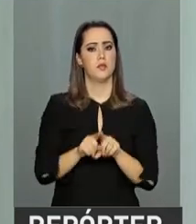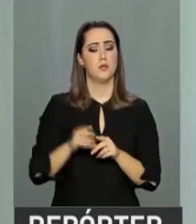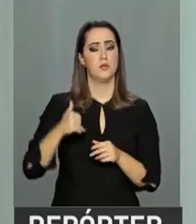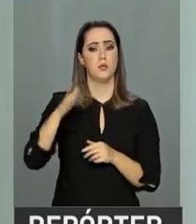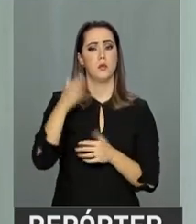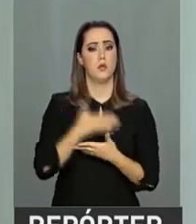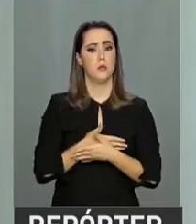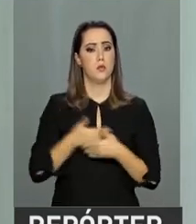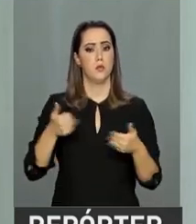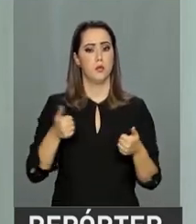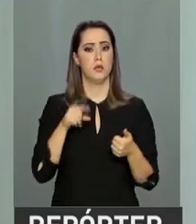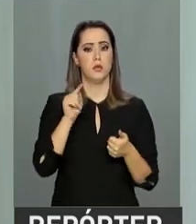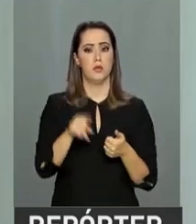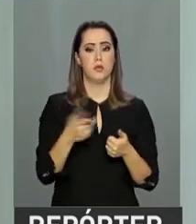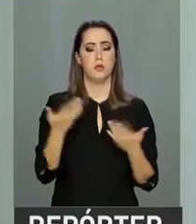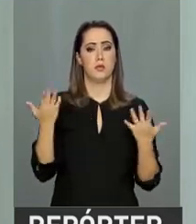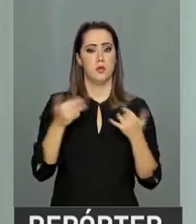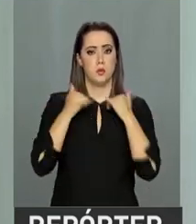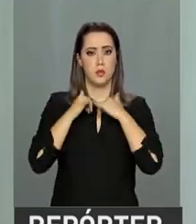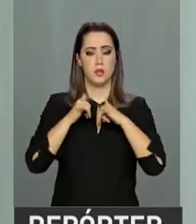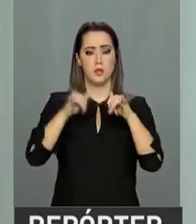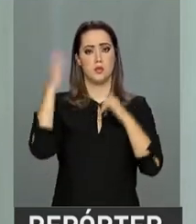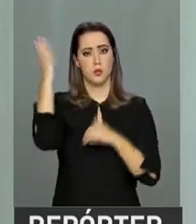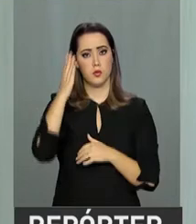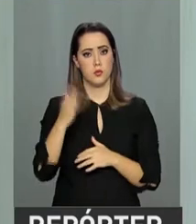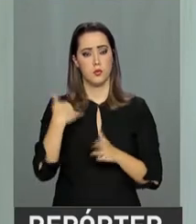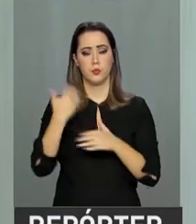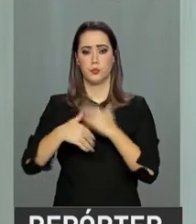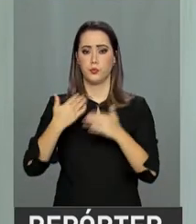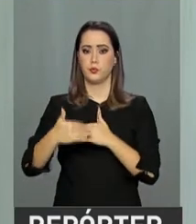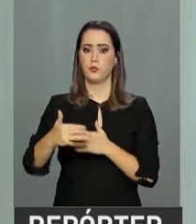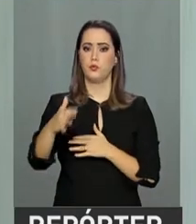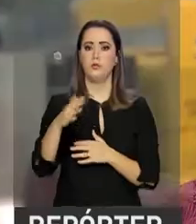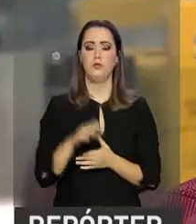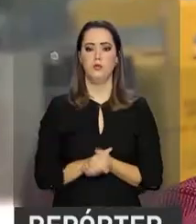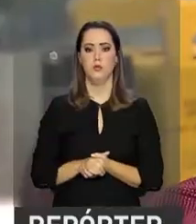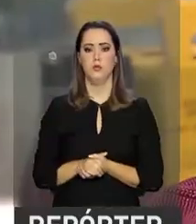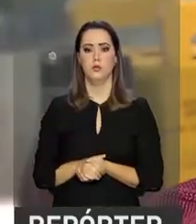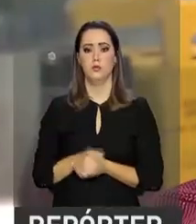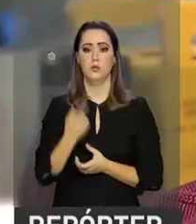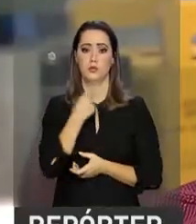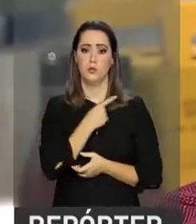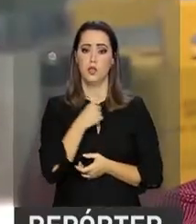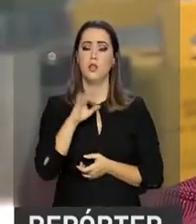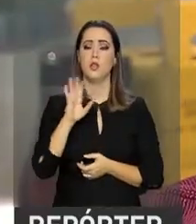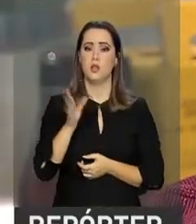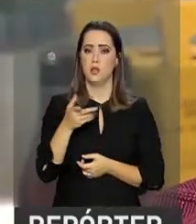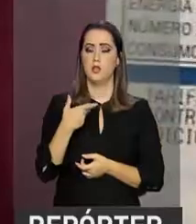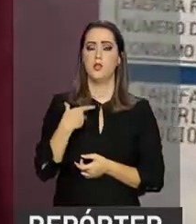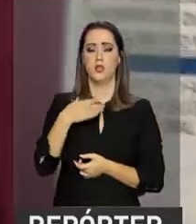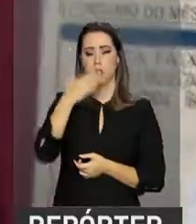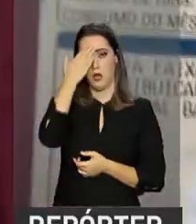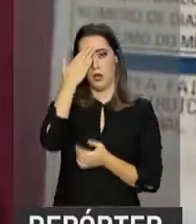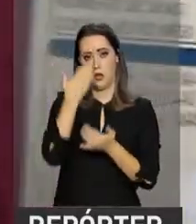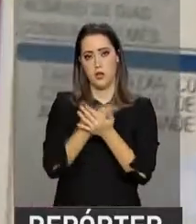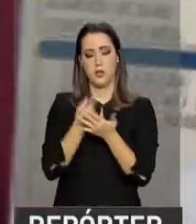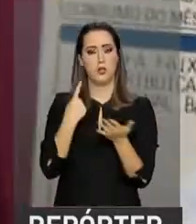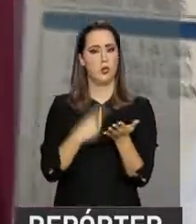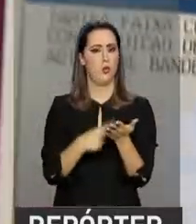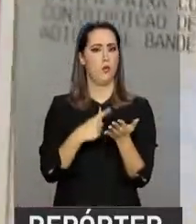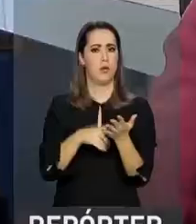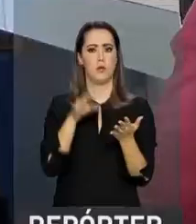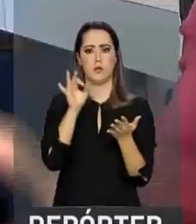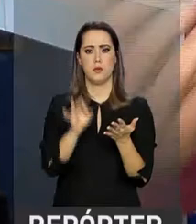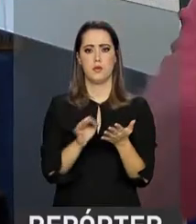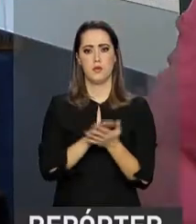vantajoso sistema elétrico brasileiro e para a sustentabilidade de um modo geral eo josé estão já está contando os dias para aderir à nova